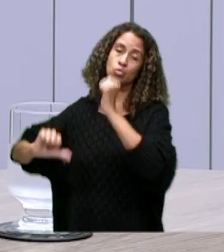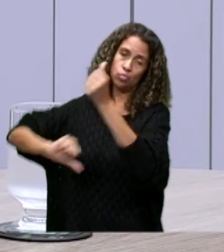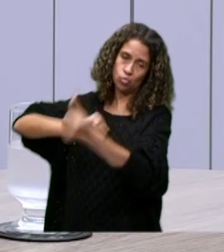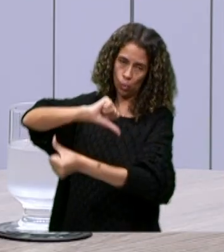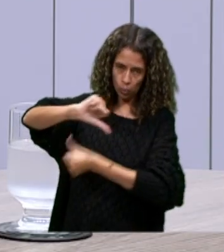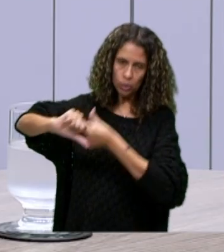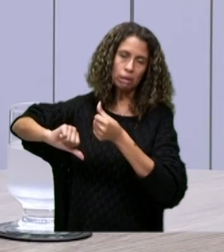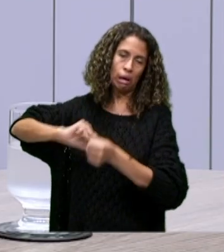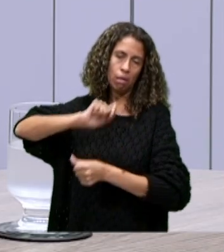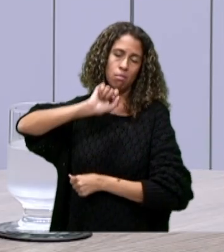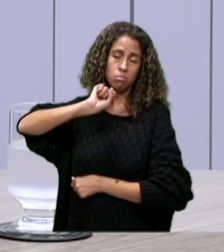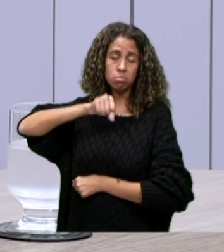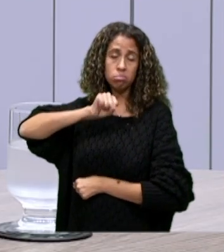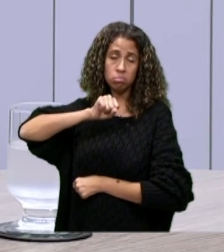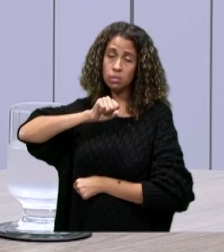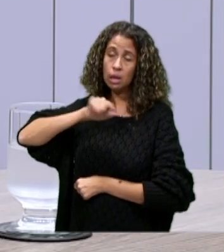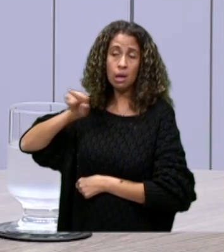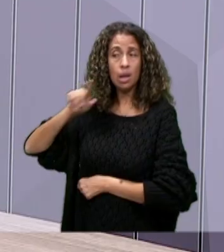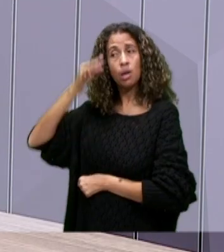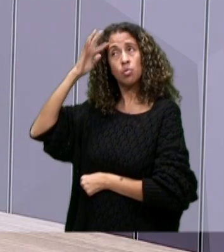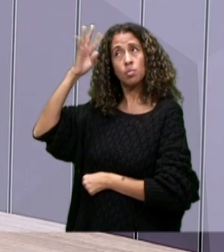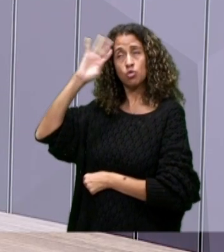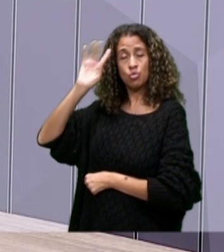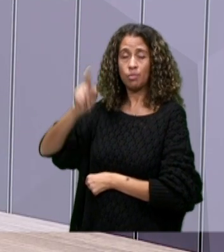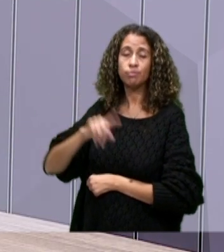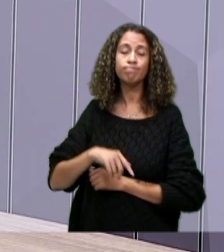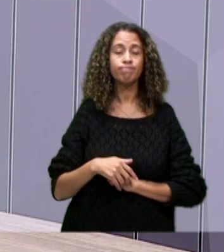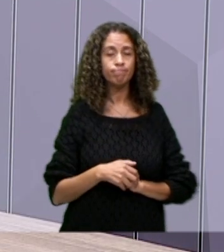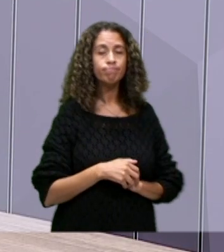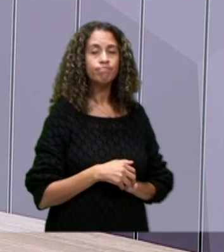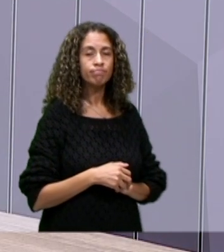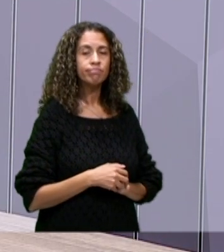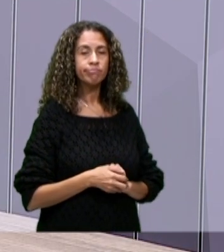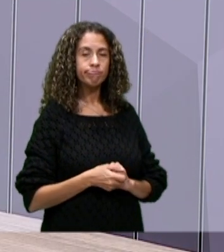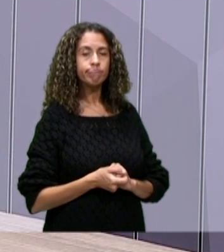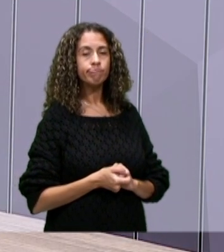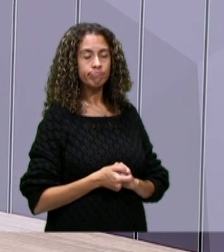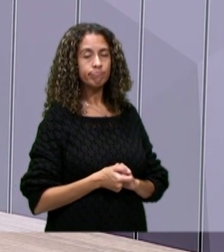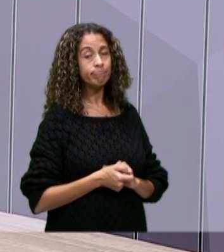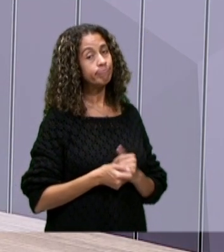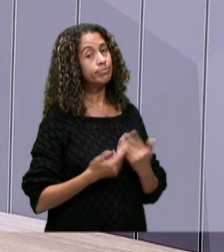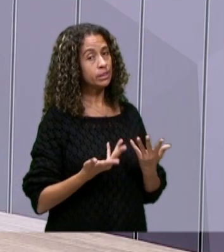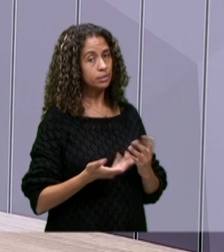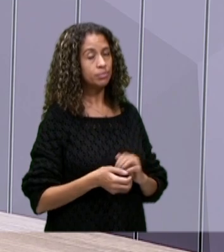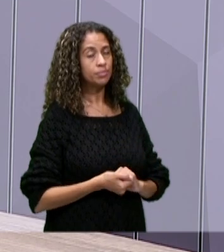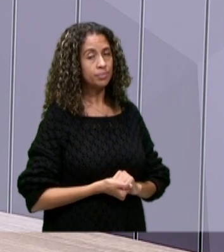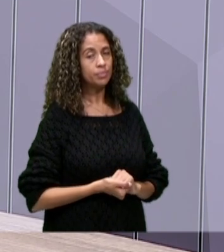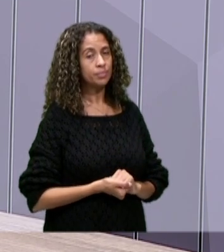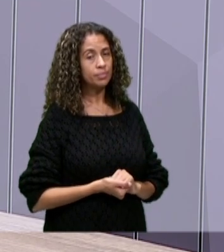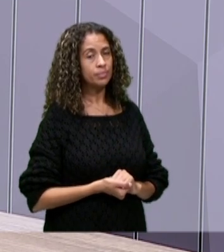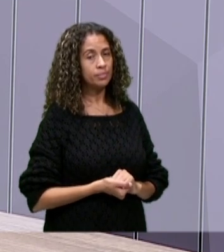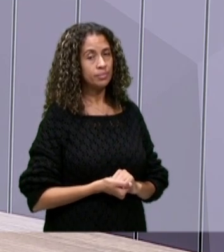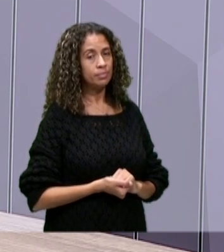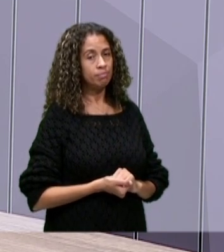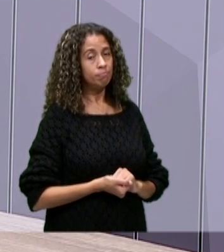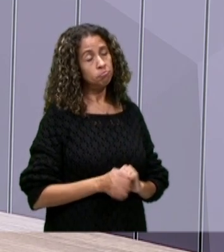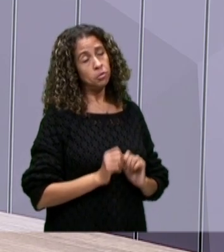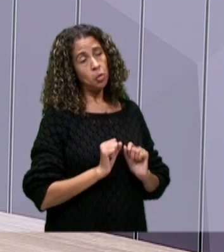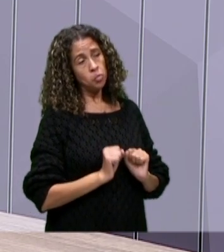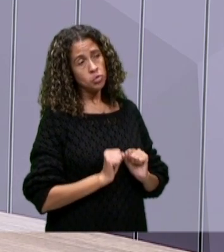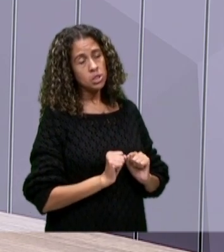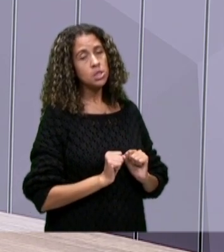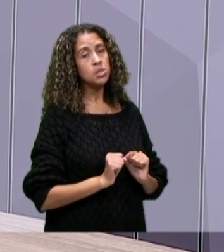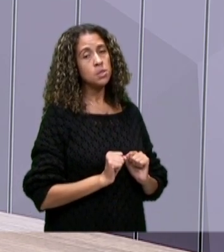coisas novas que ele não previu, né? Mas É possível, assim,